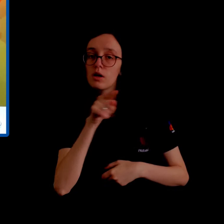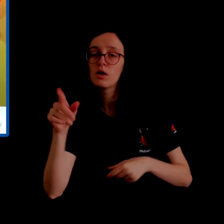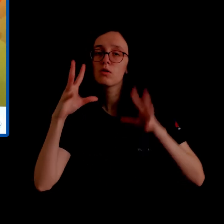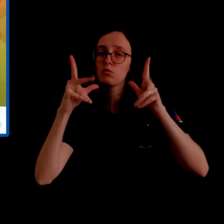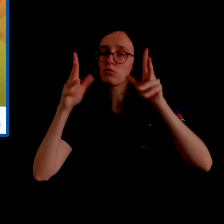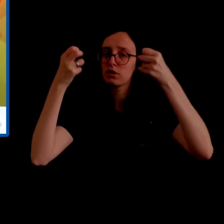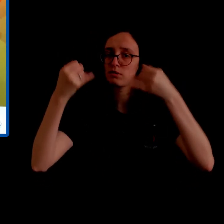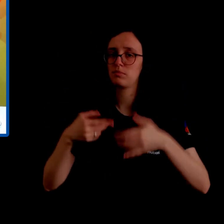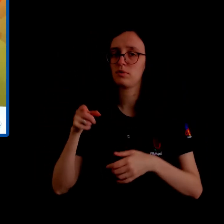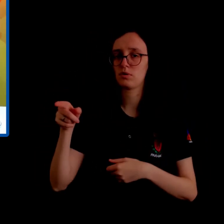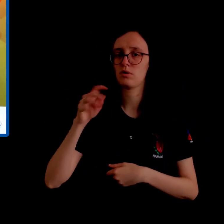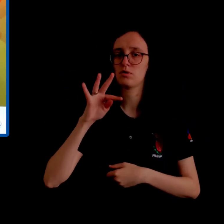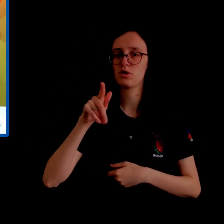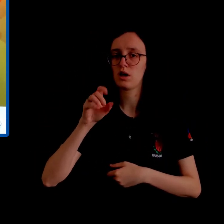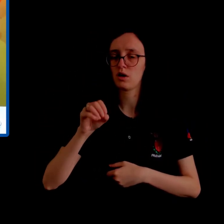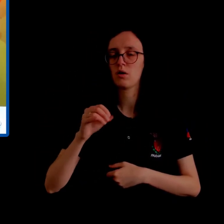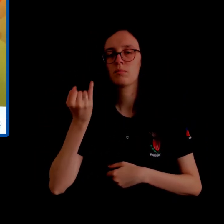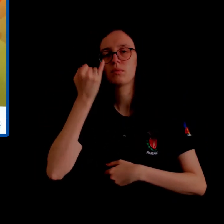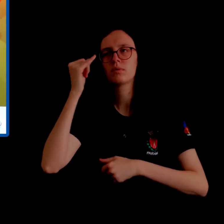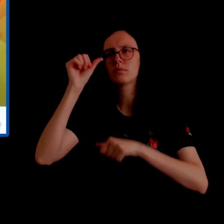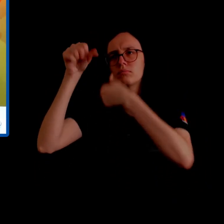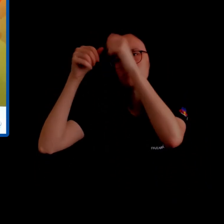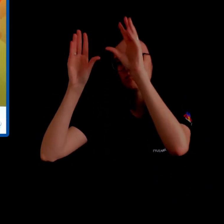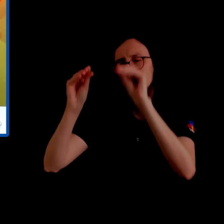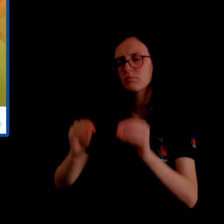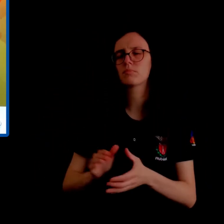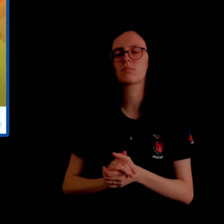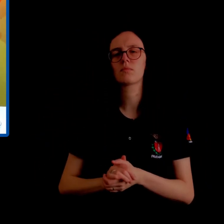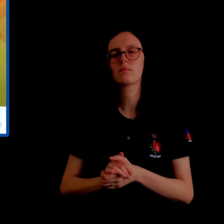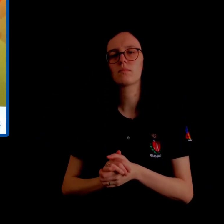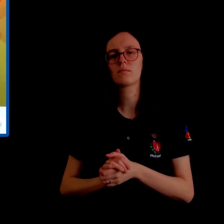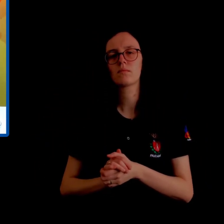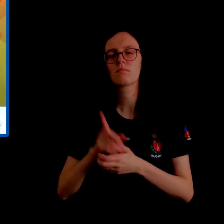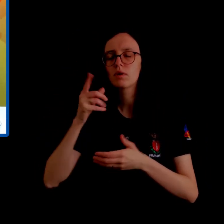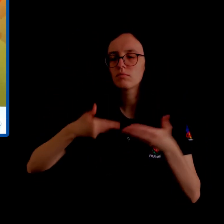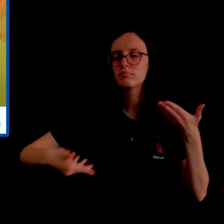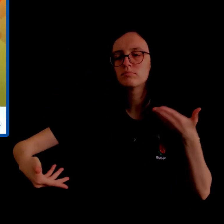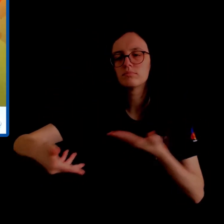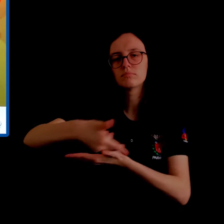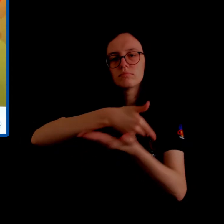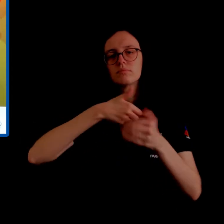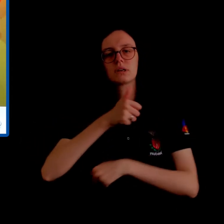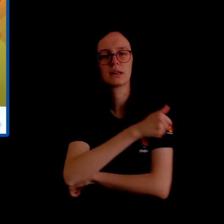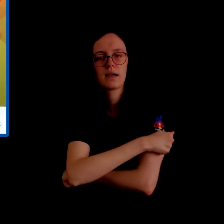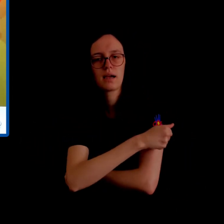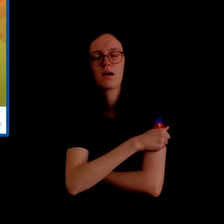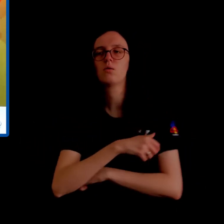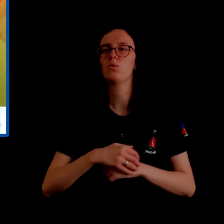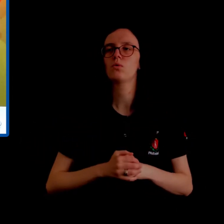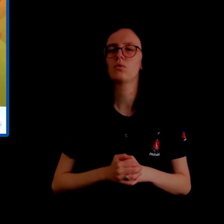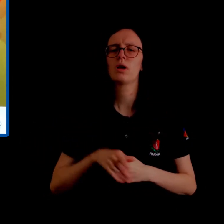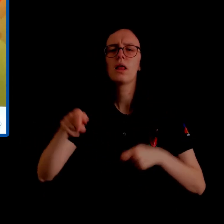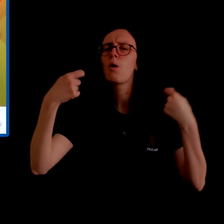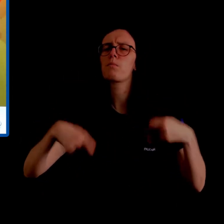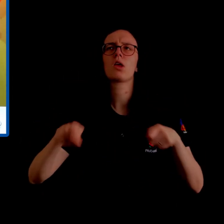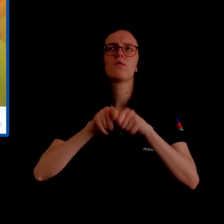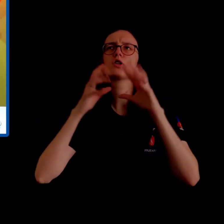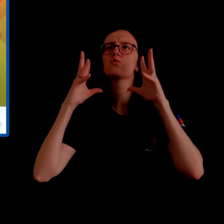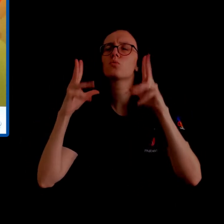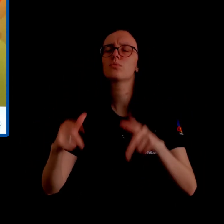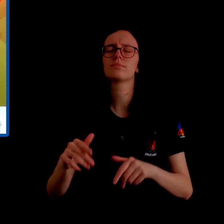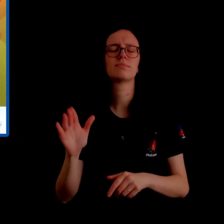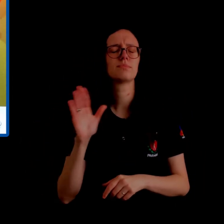está comentando, editar, fazer esse trabalho, mediar com o aluno. Ele não precisa fazer tudo o que está